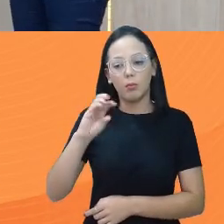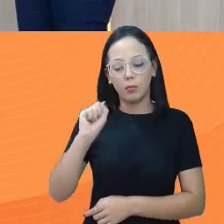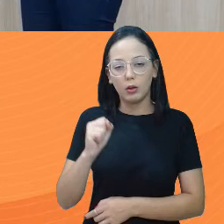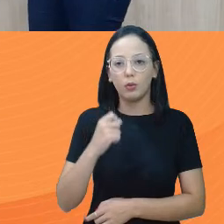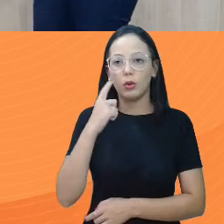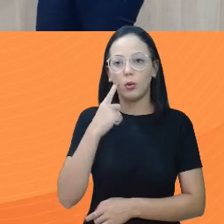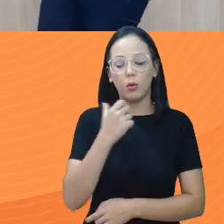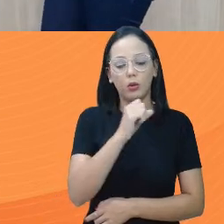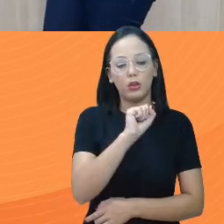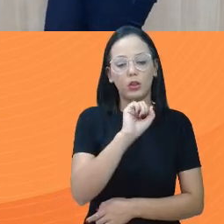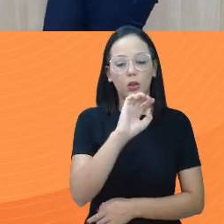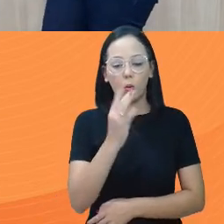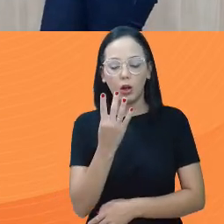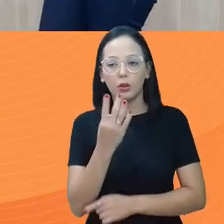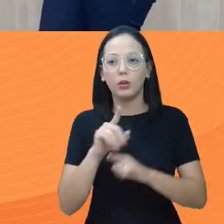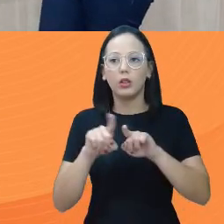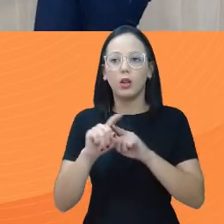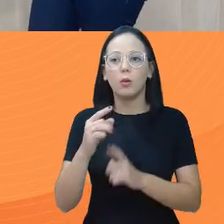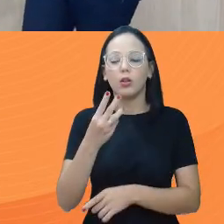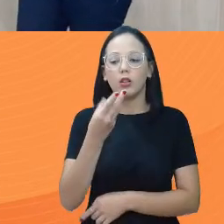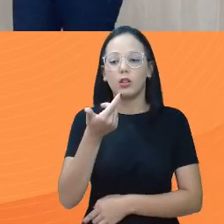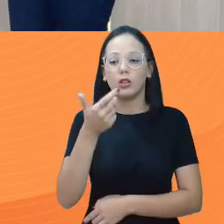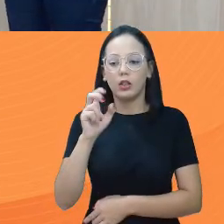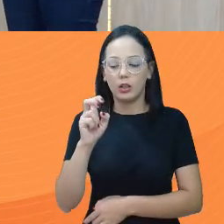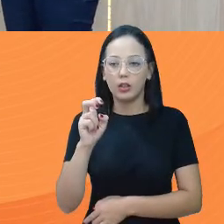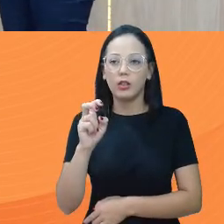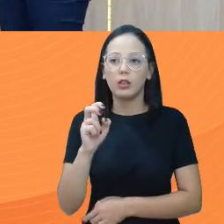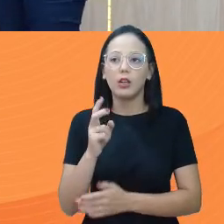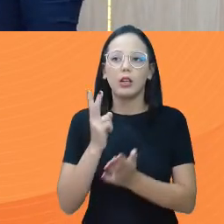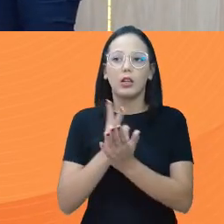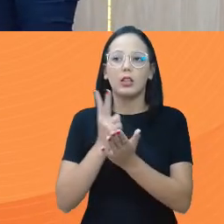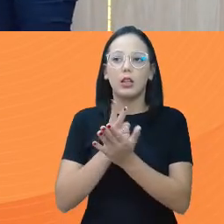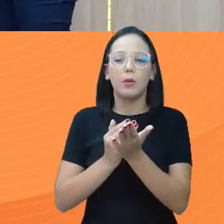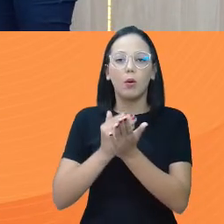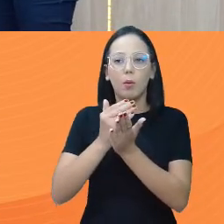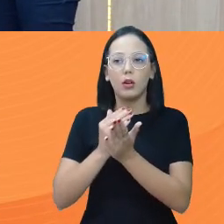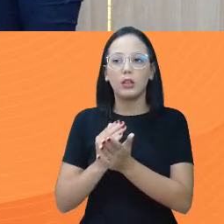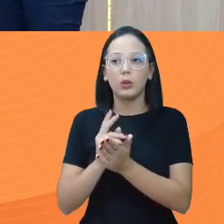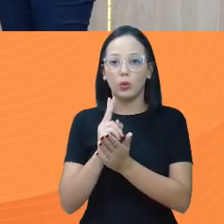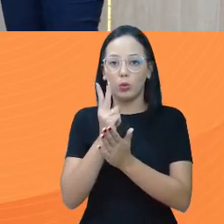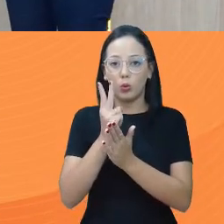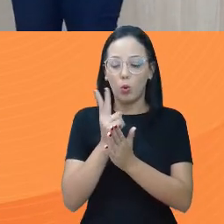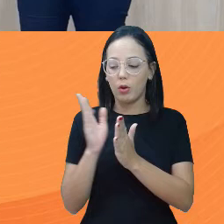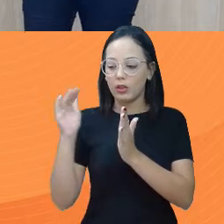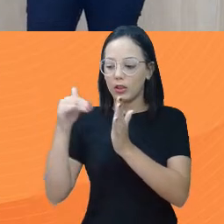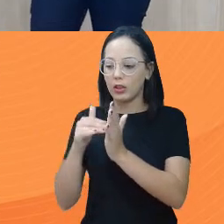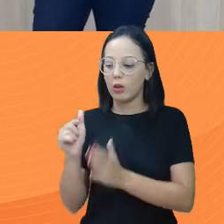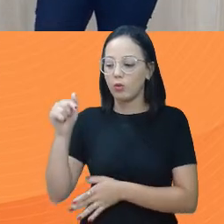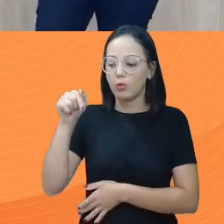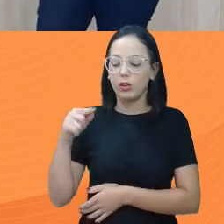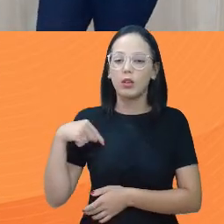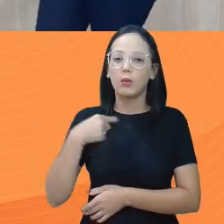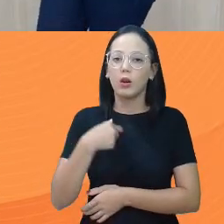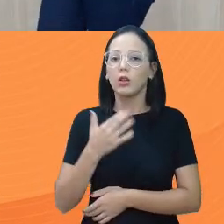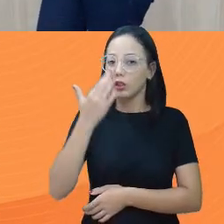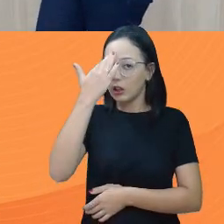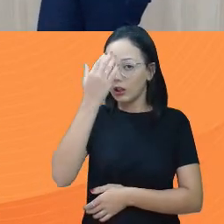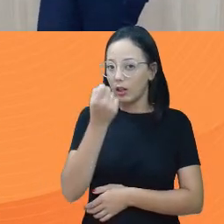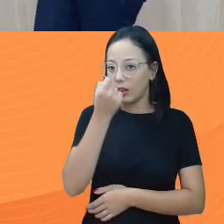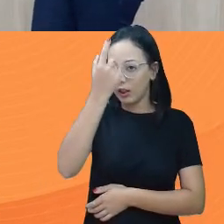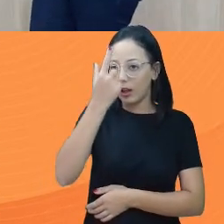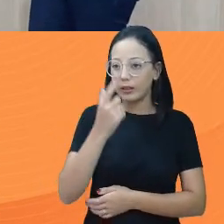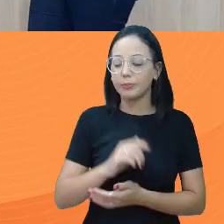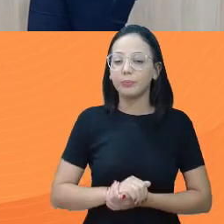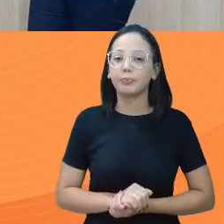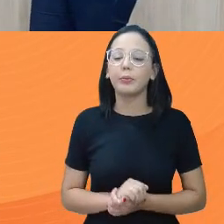o 84 e o 315, sempre começando do menor para o maior, né, para a gente ter essa ideia.